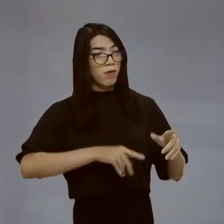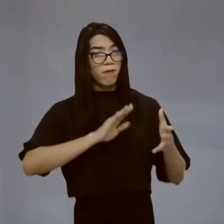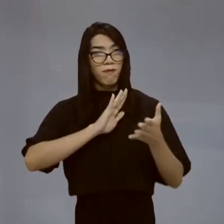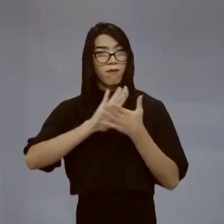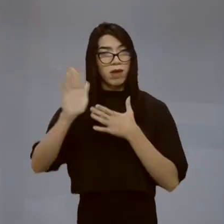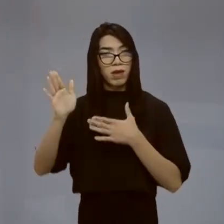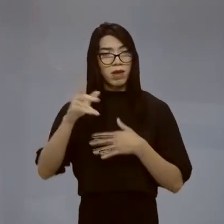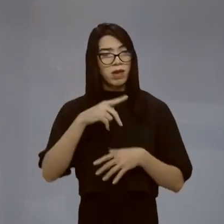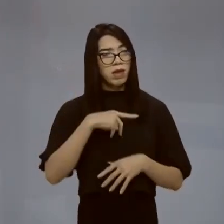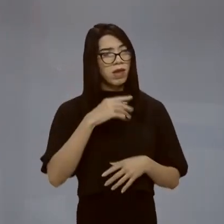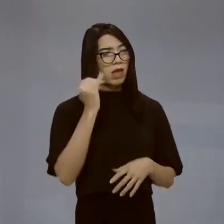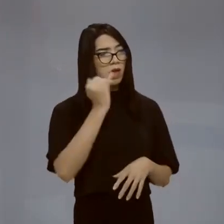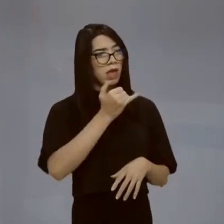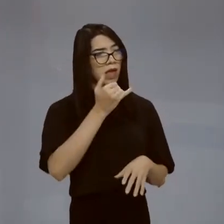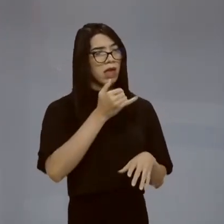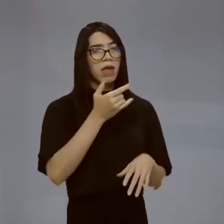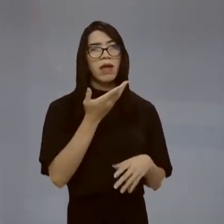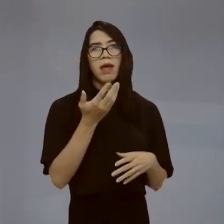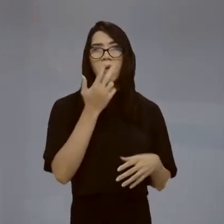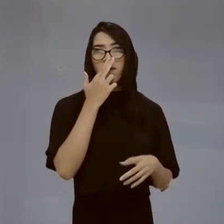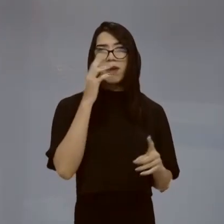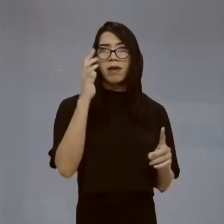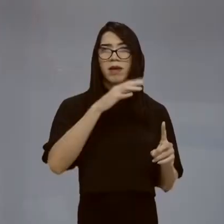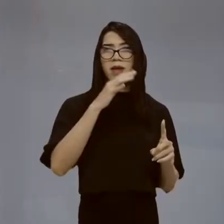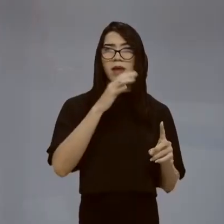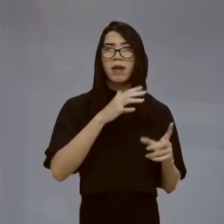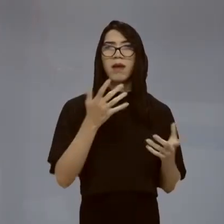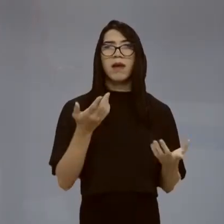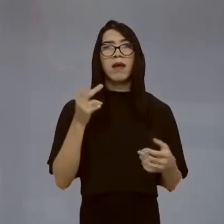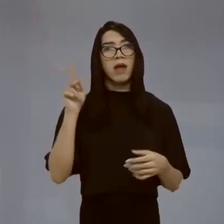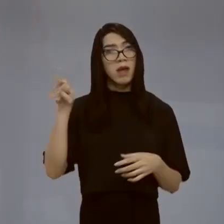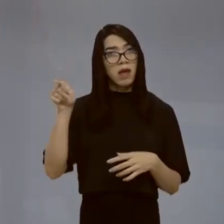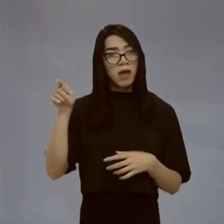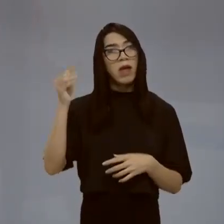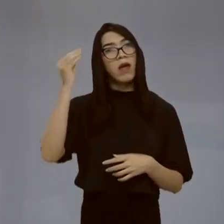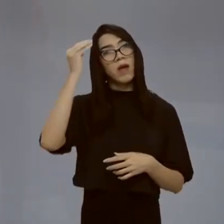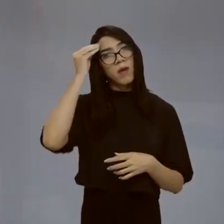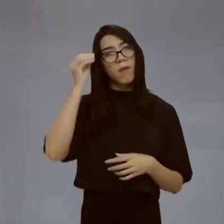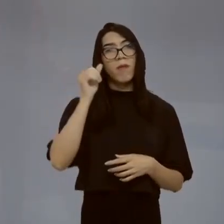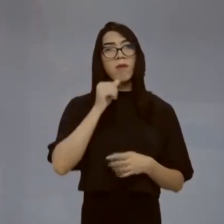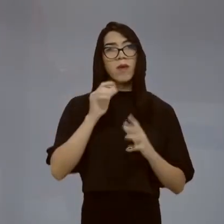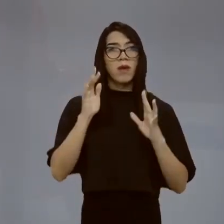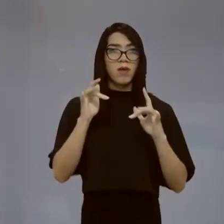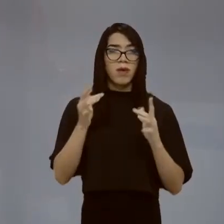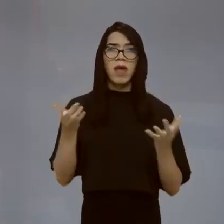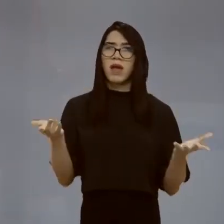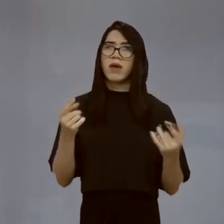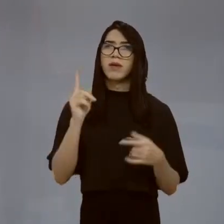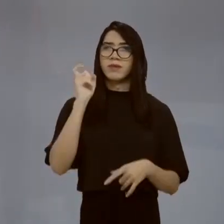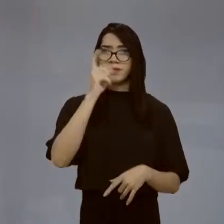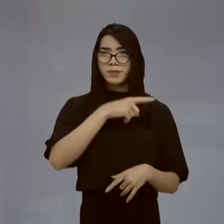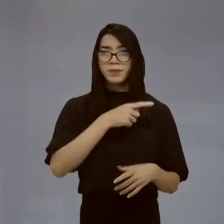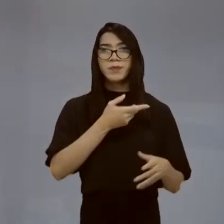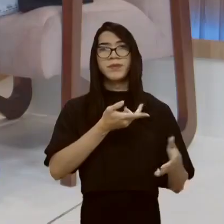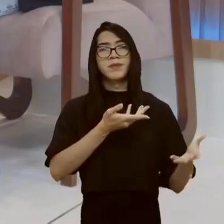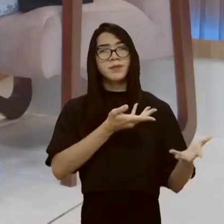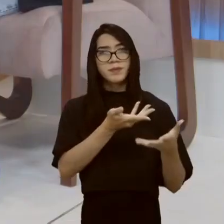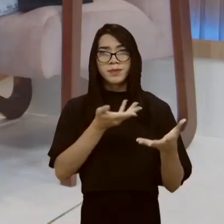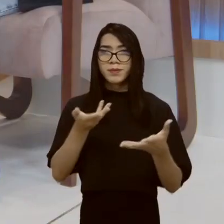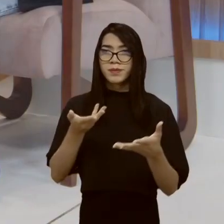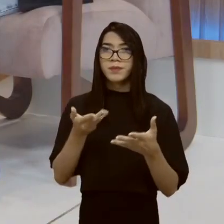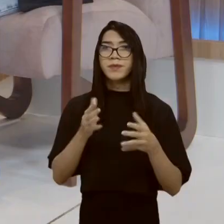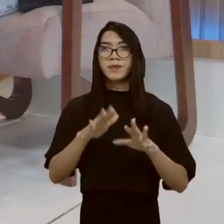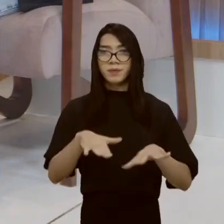namorada. Então a gente está realmente num mundo que é difícil a gente saber como lidar hoje com as crianças e com os adolescentes,